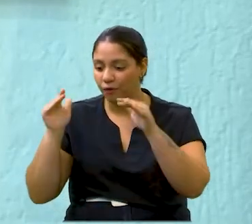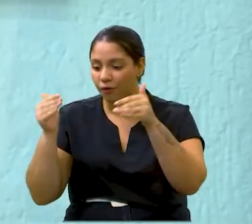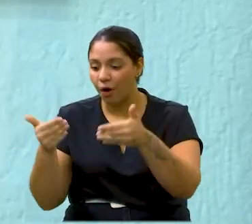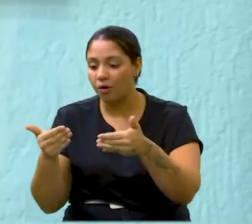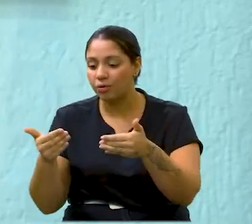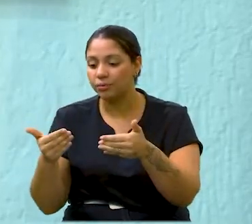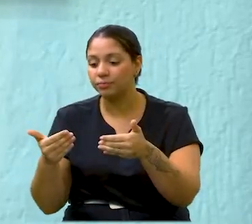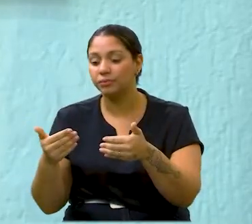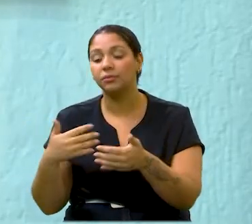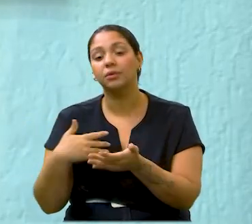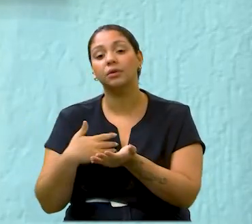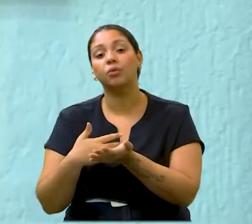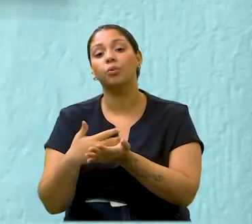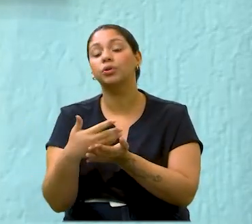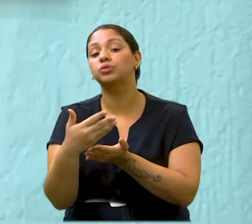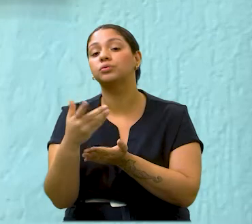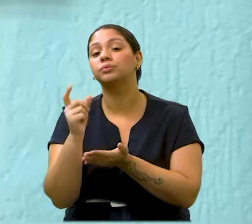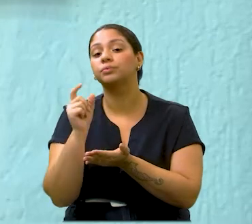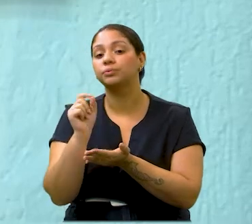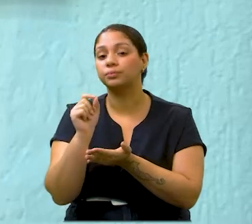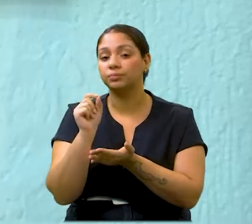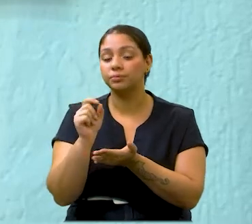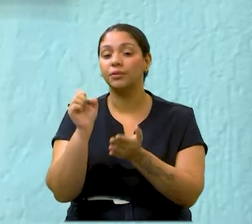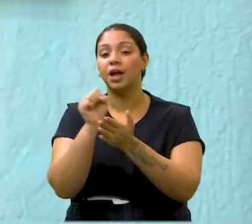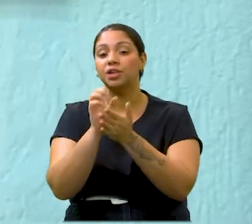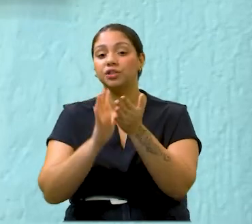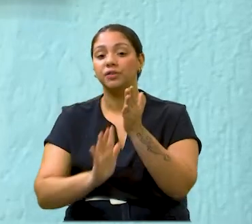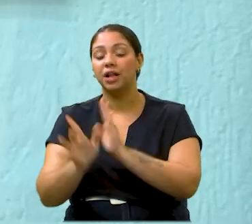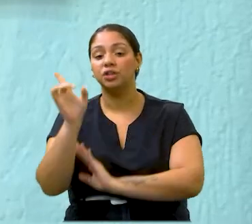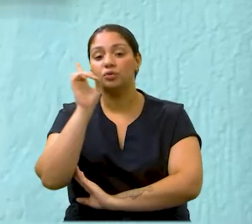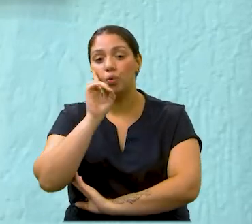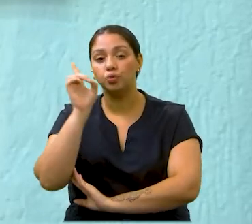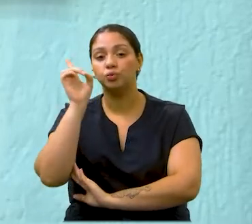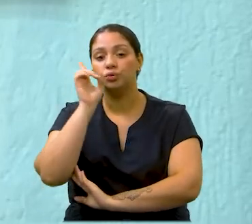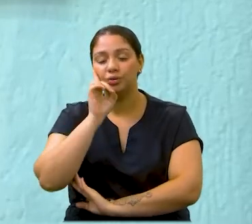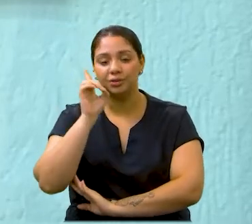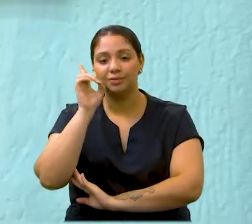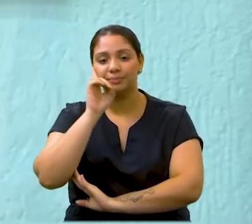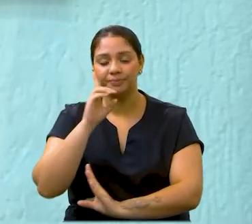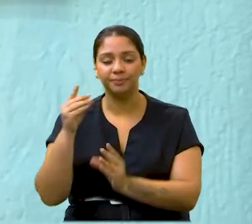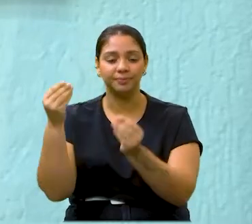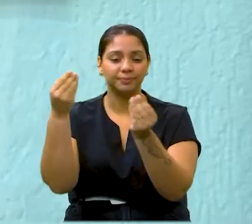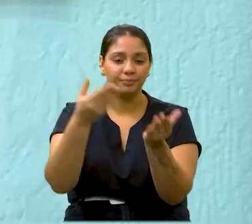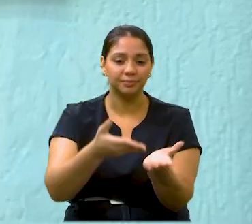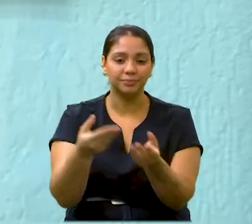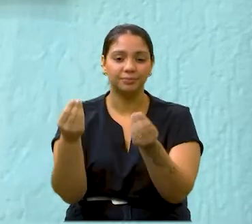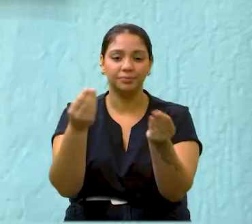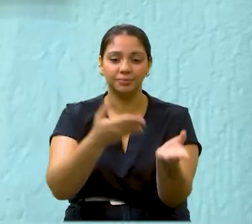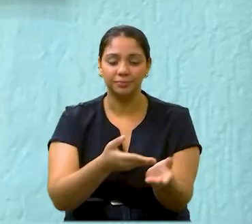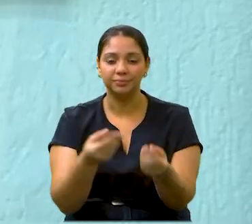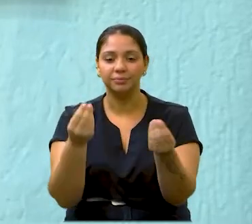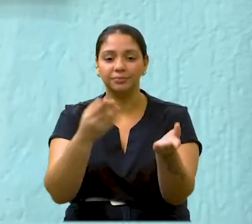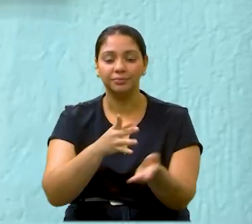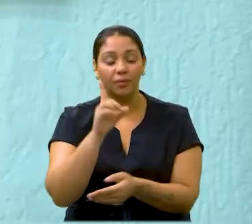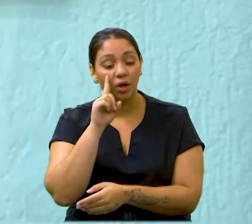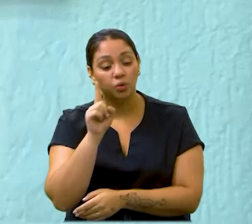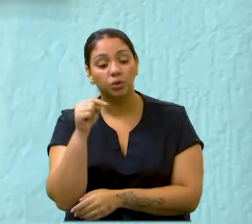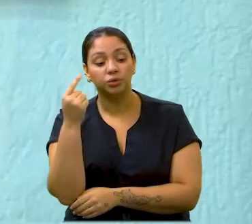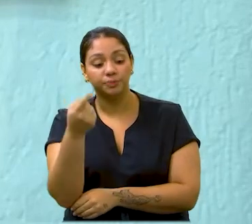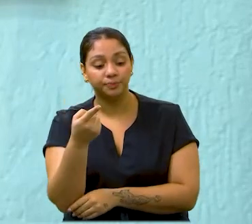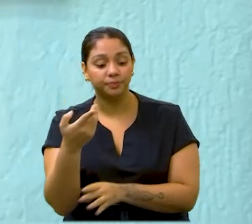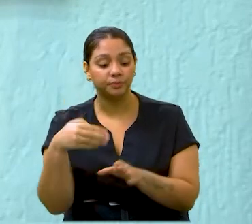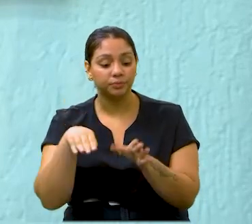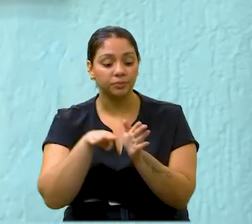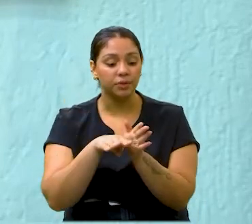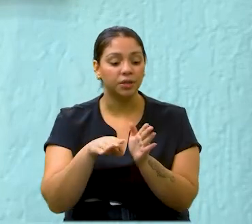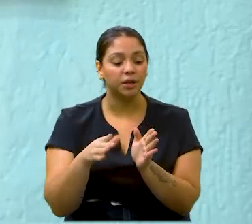dedicação, ele começou a deixar atividades diárias em casa para o Takeshi resolver. E no dia seguinte, ou quando